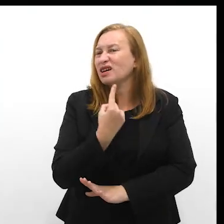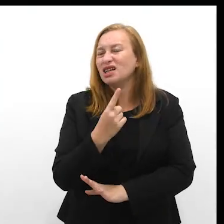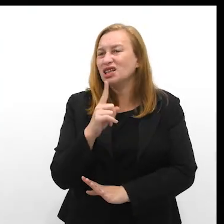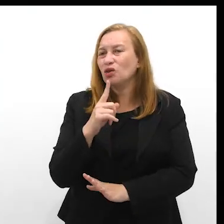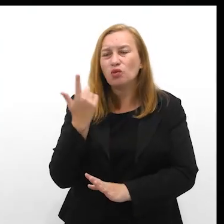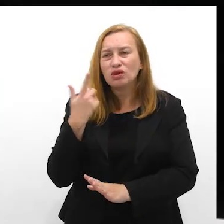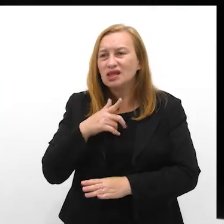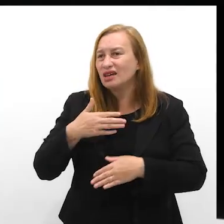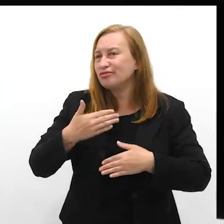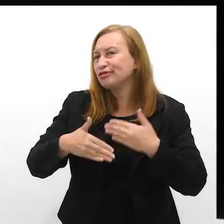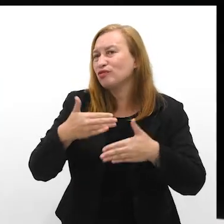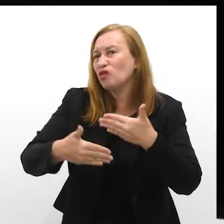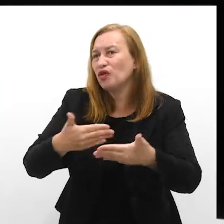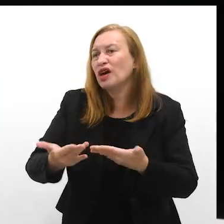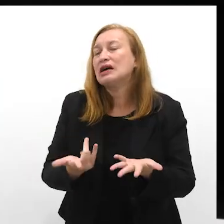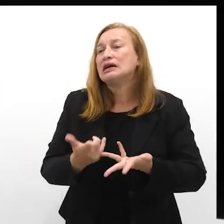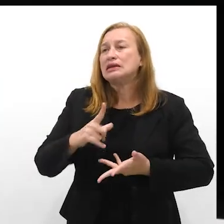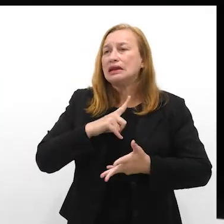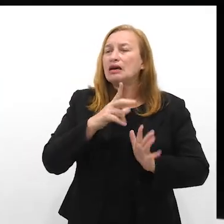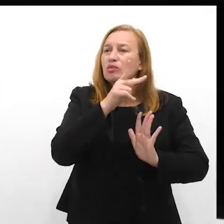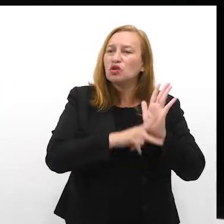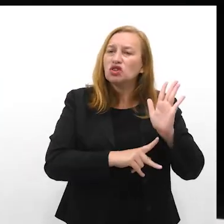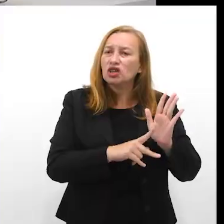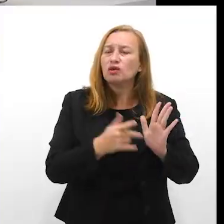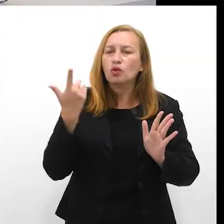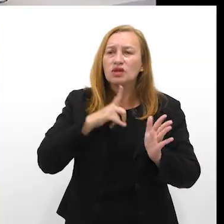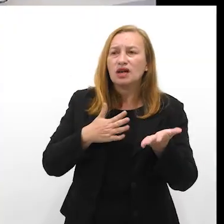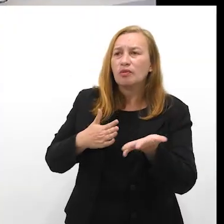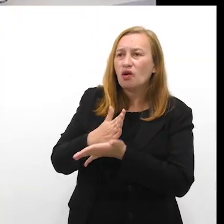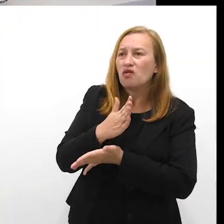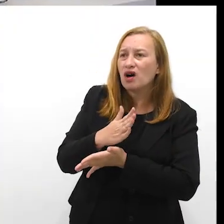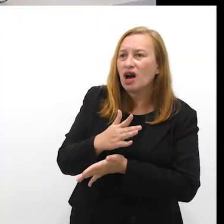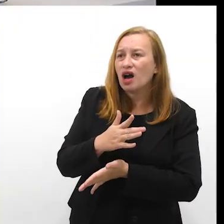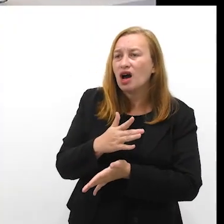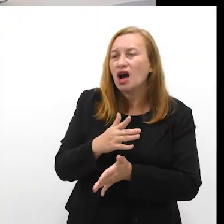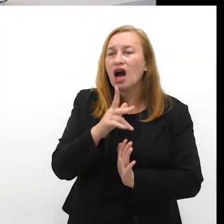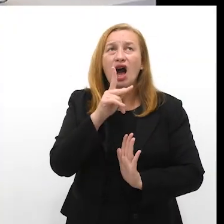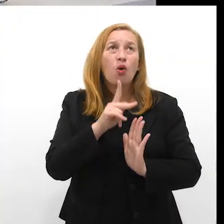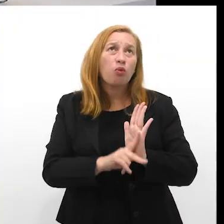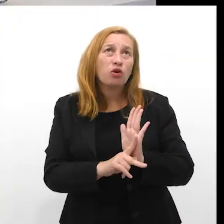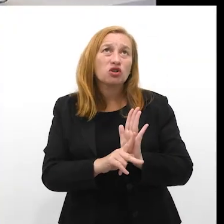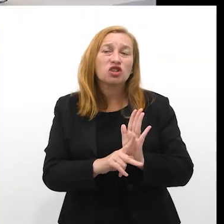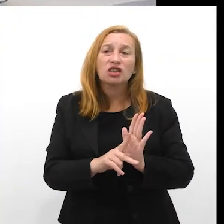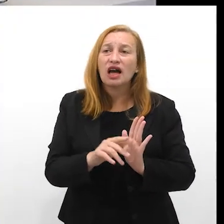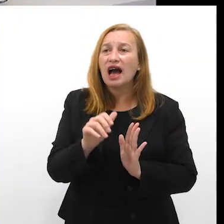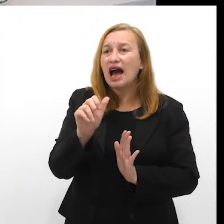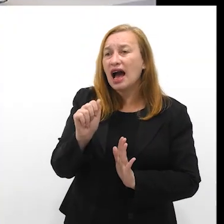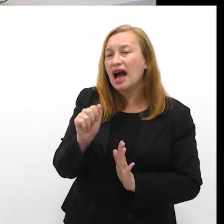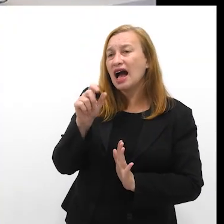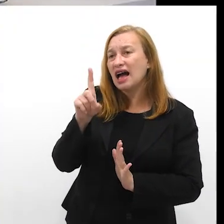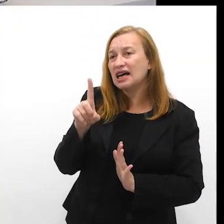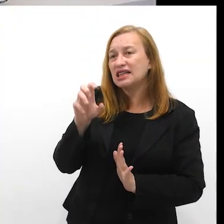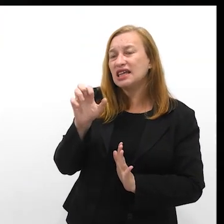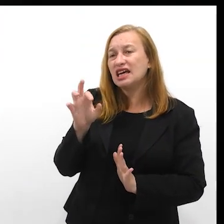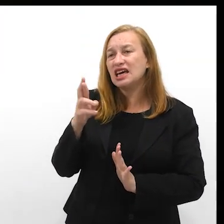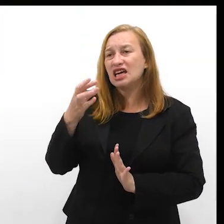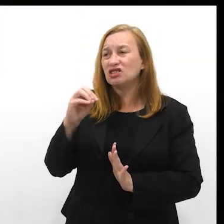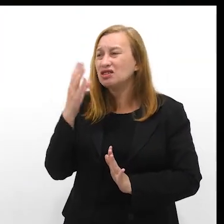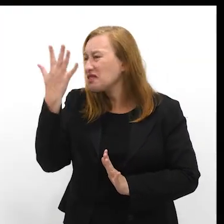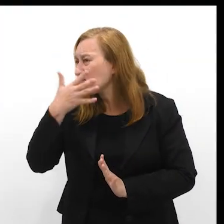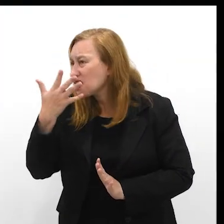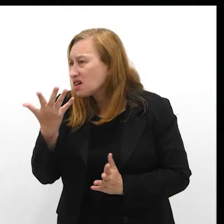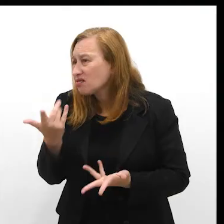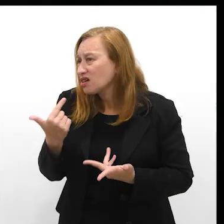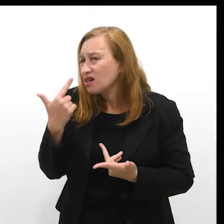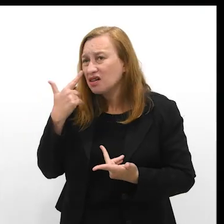né? não acaba não indo muito para frente. Você tem projetos que a pessoa vai lá, consegue aprovar um projeto, aí um projeto de adereço. Aí